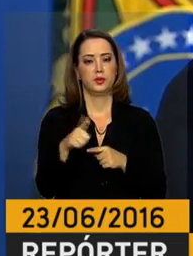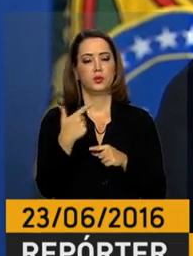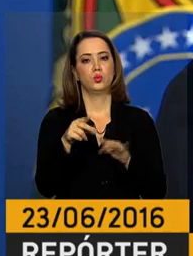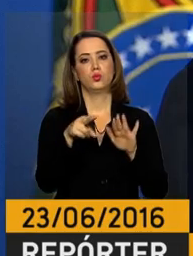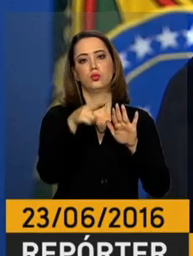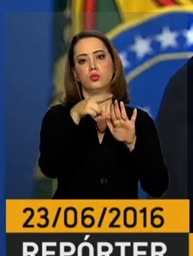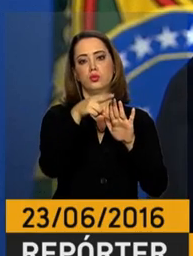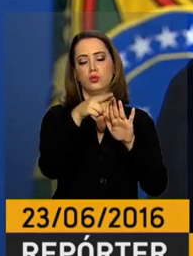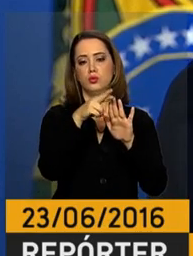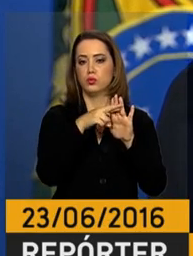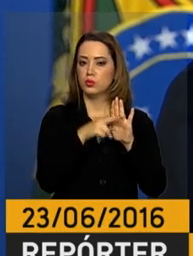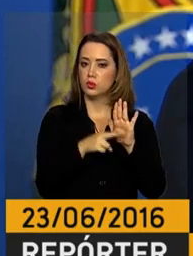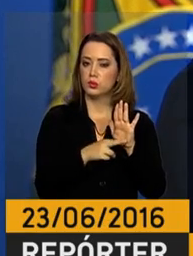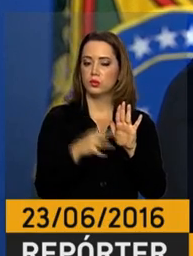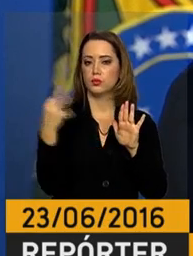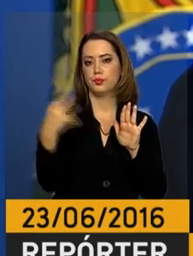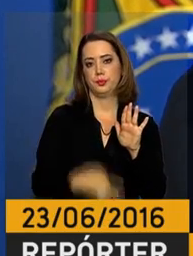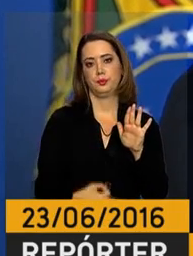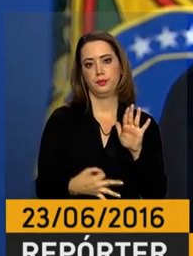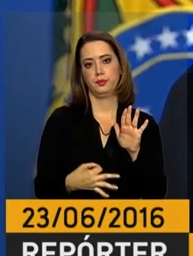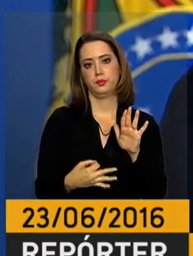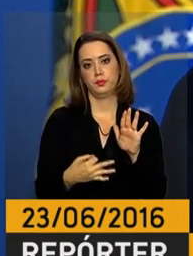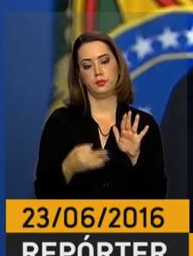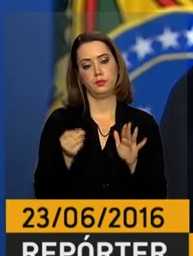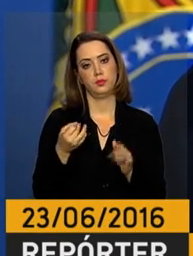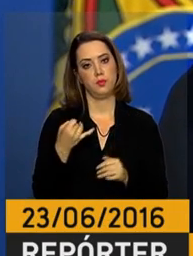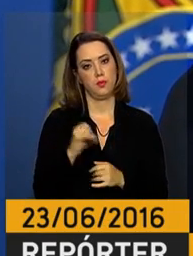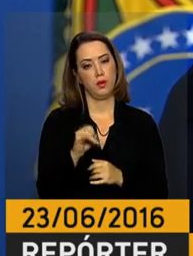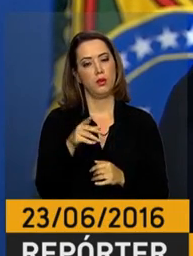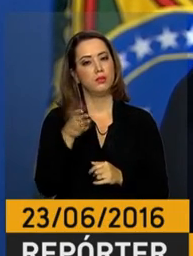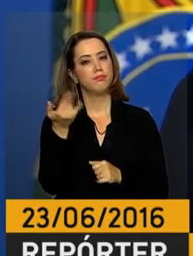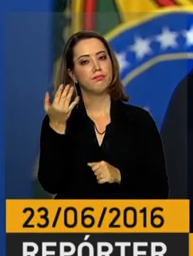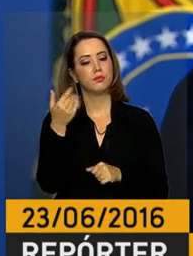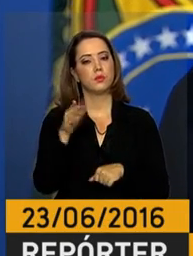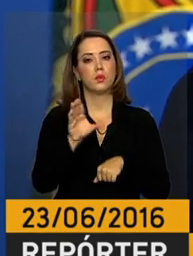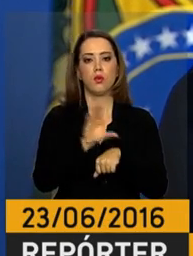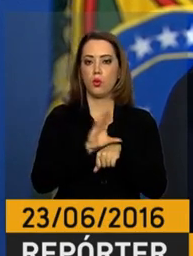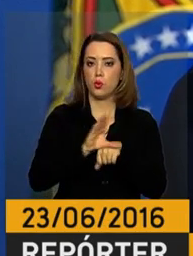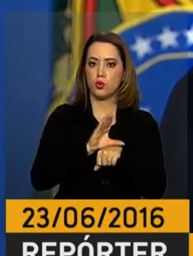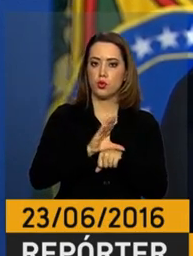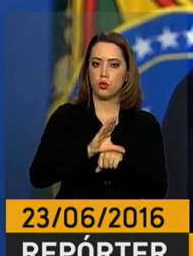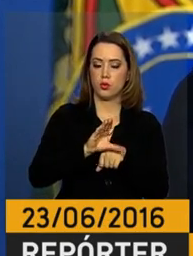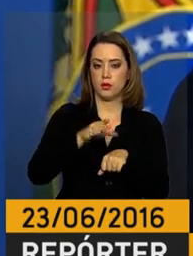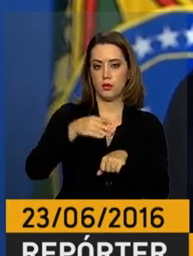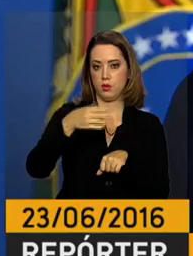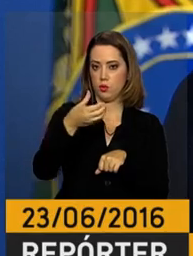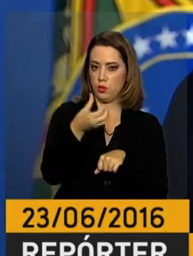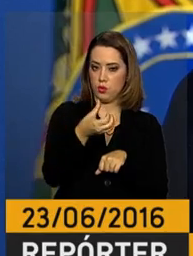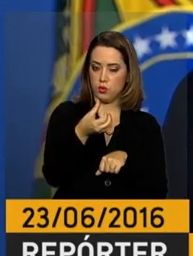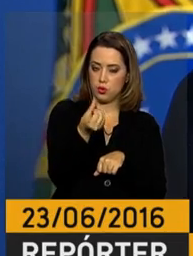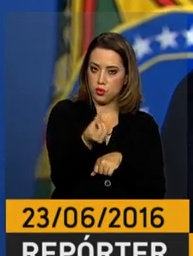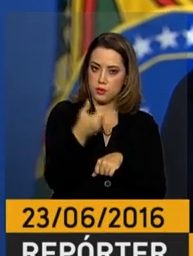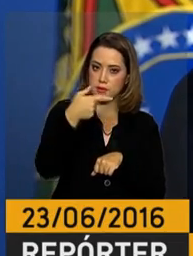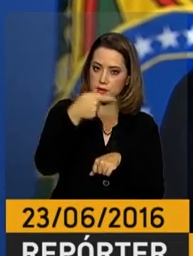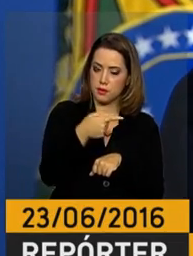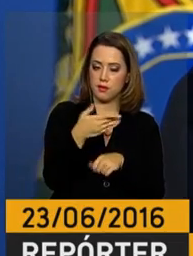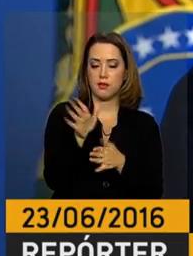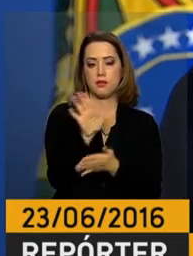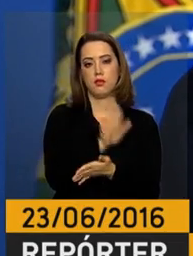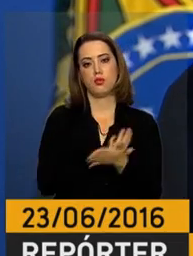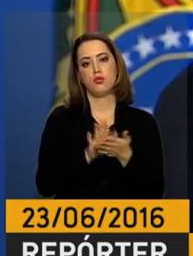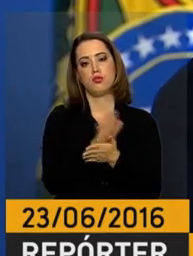regulamentação como não havia até a Constituição de 67 modificada em 69 nenhuma